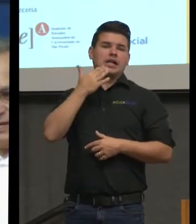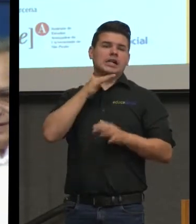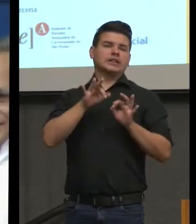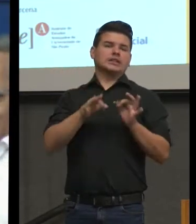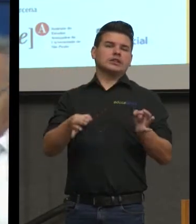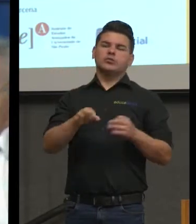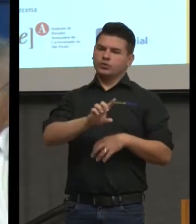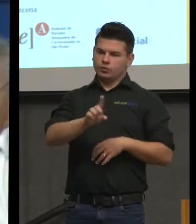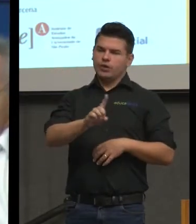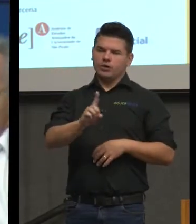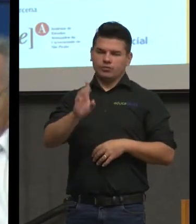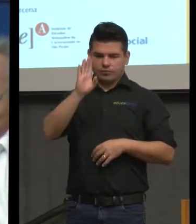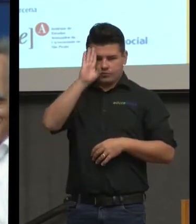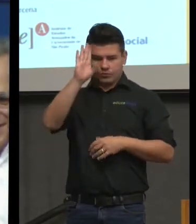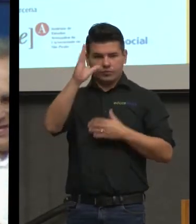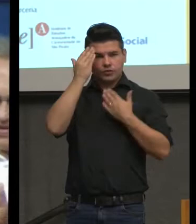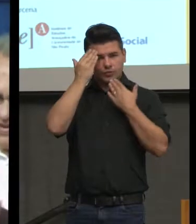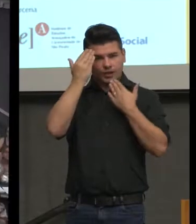Obrigado.